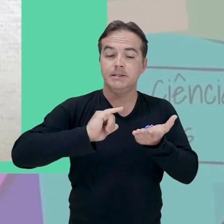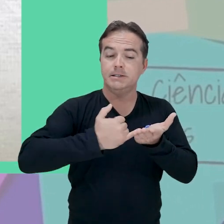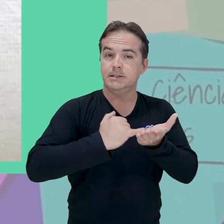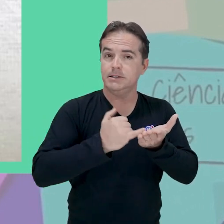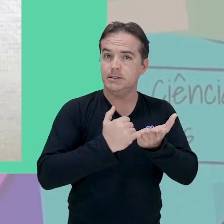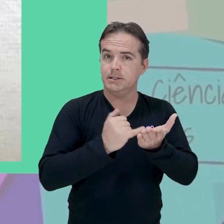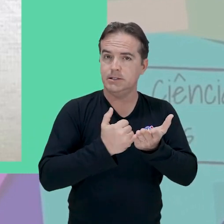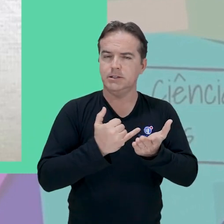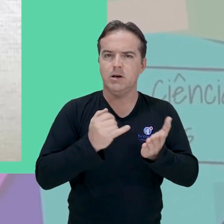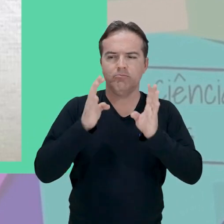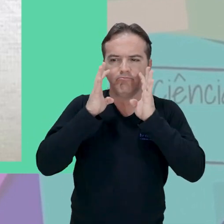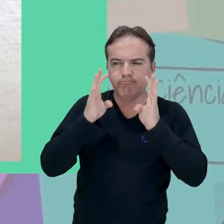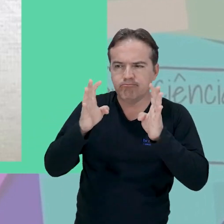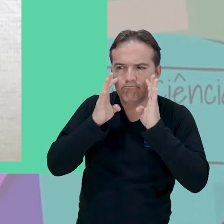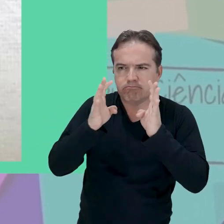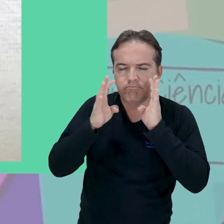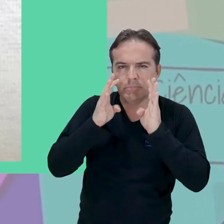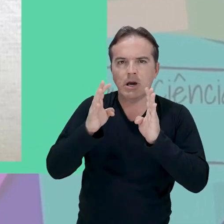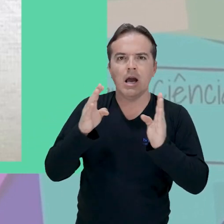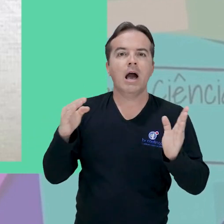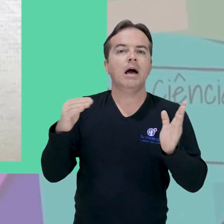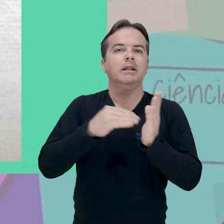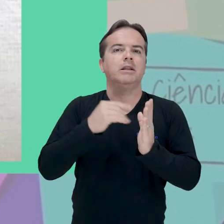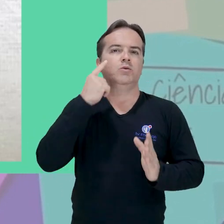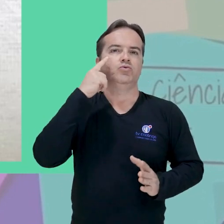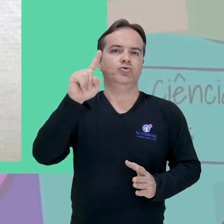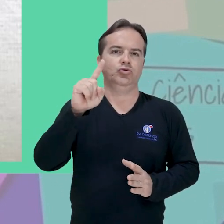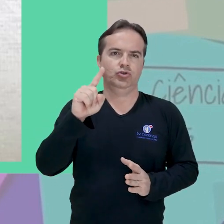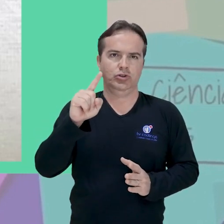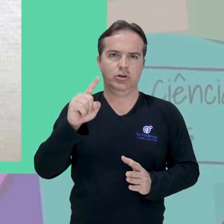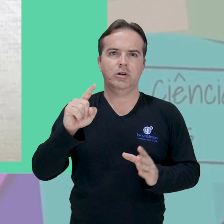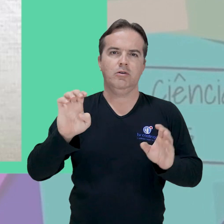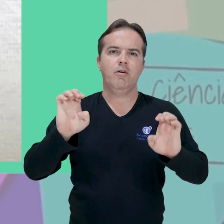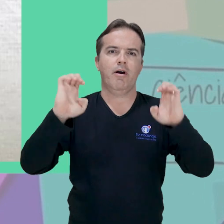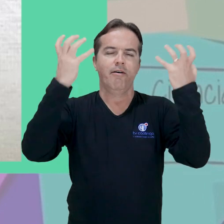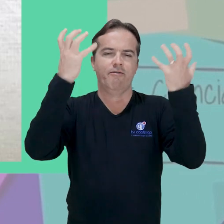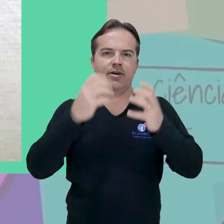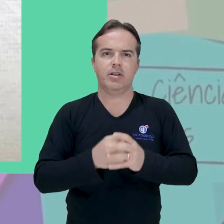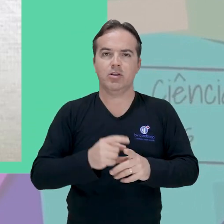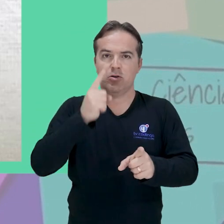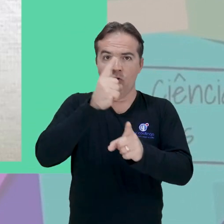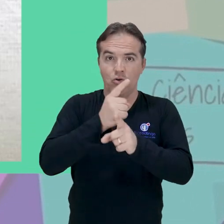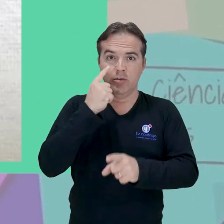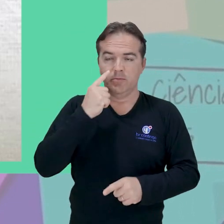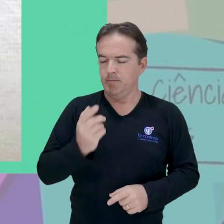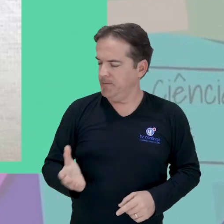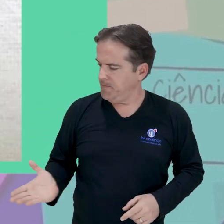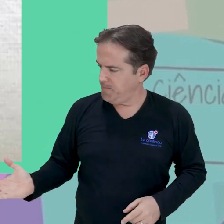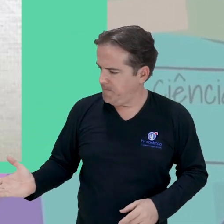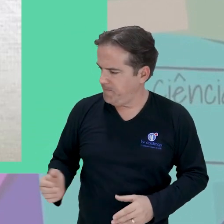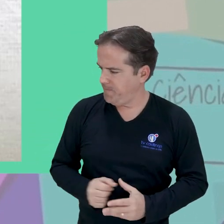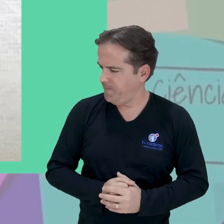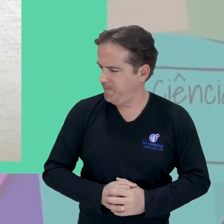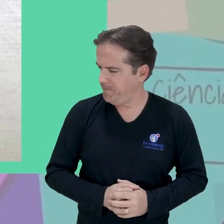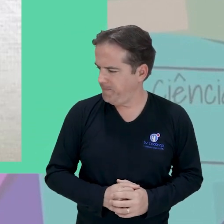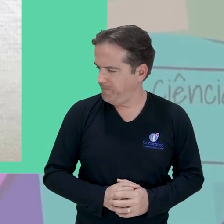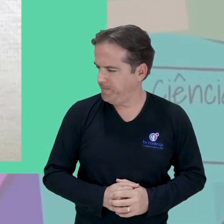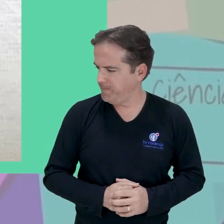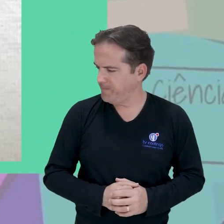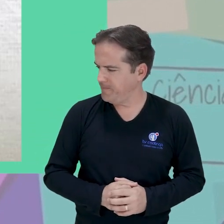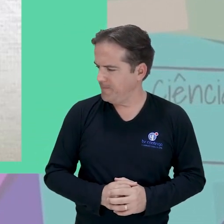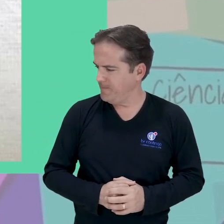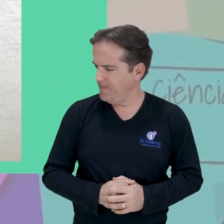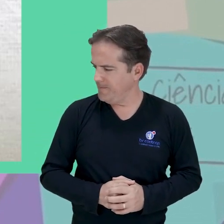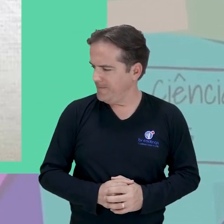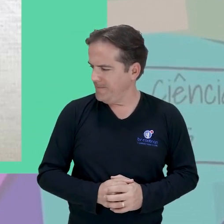ouvintes podem ser feitas até o primeiro dia do evento no site abre.ai barra